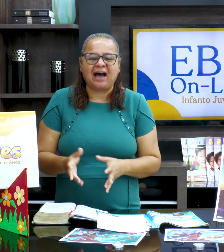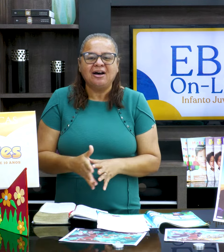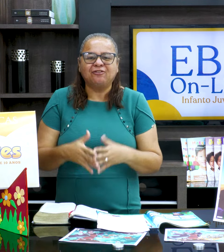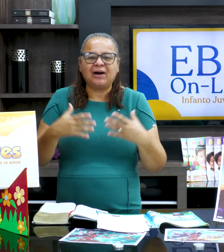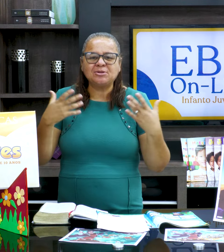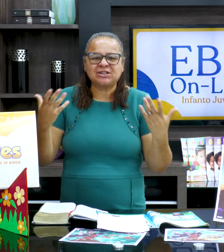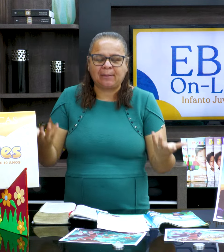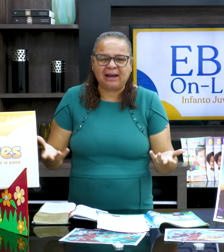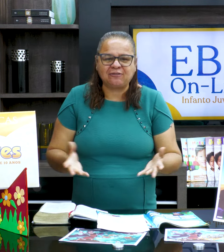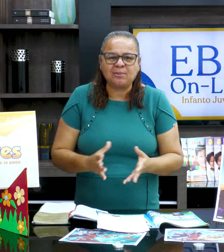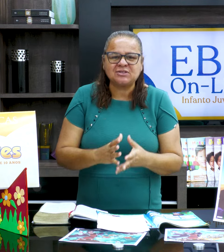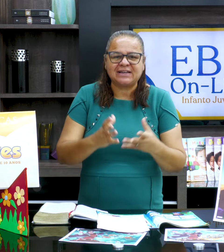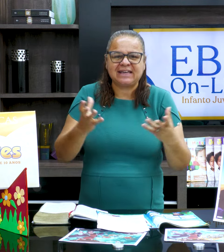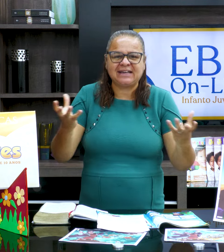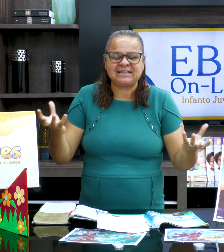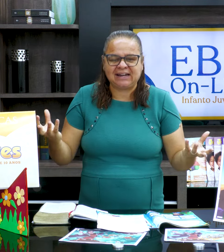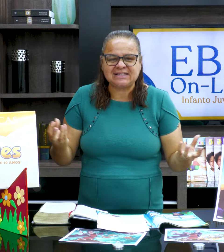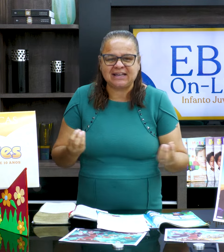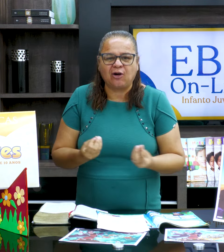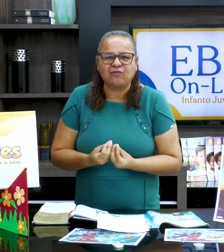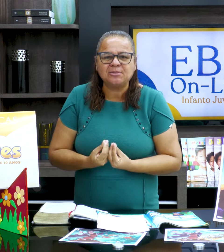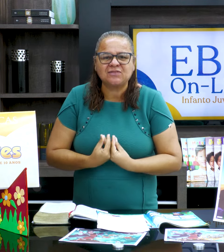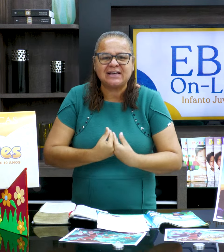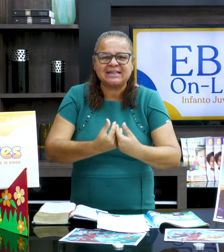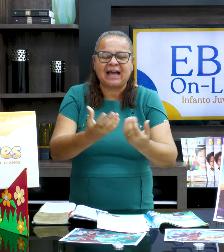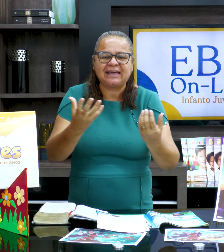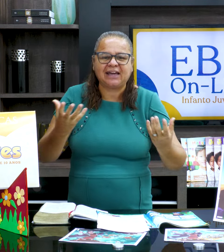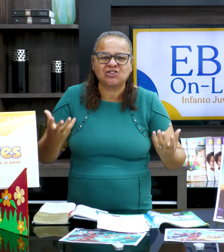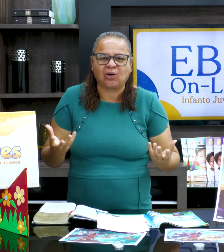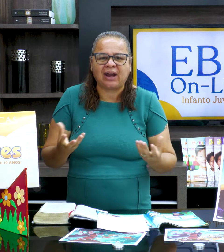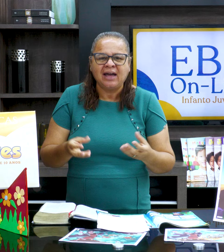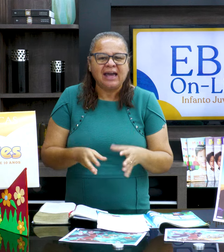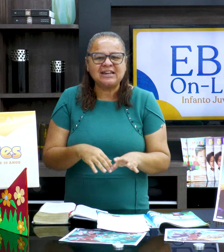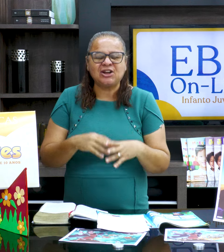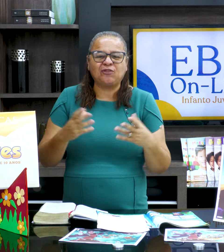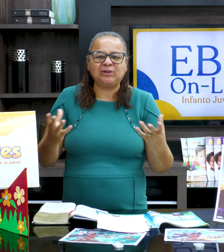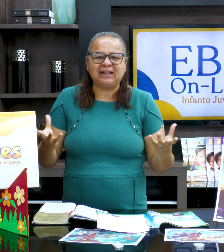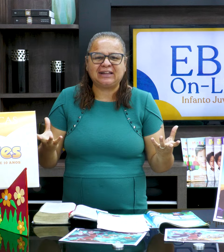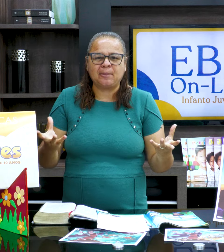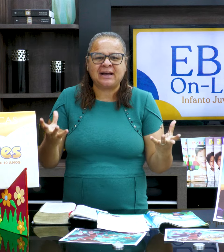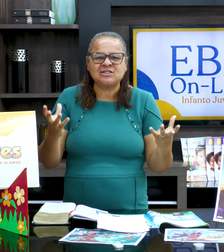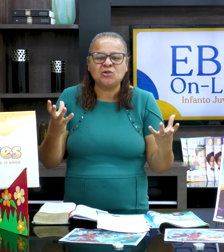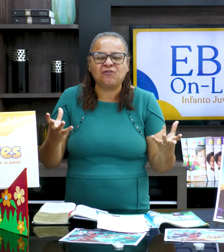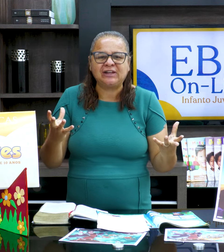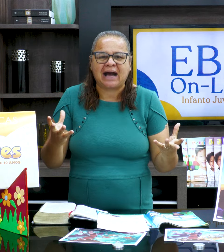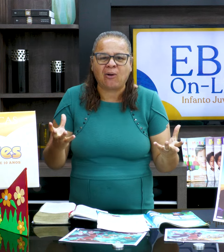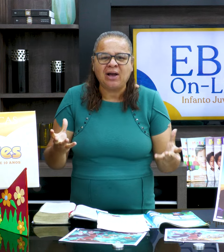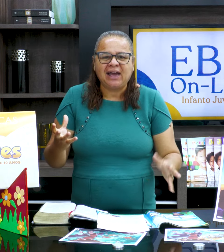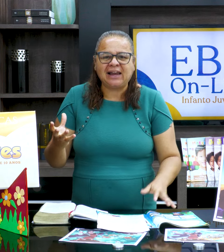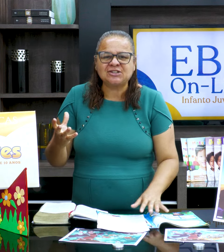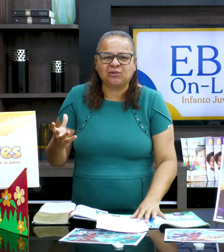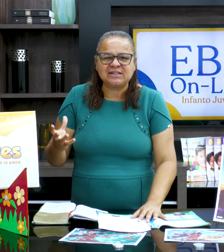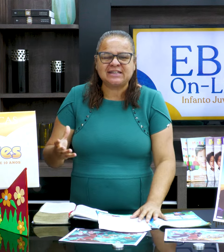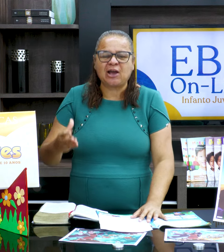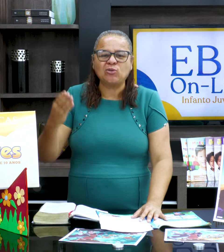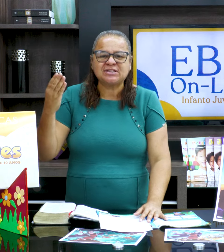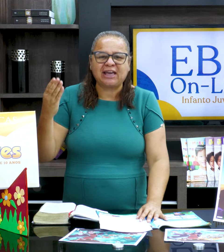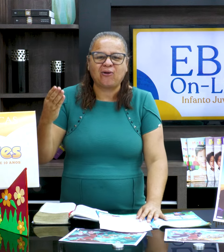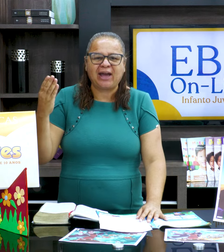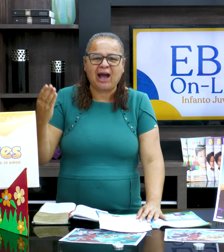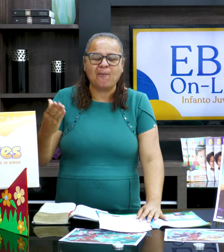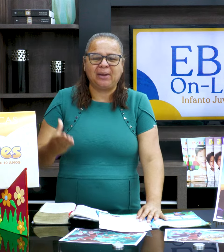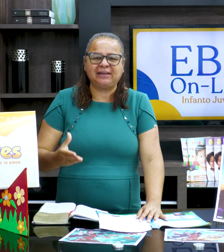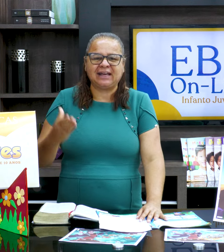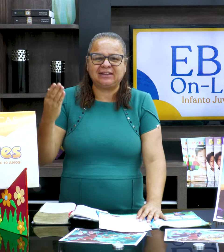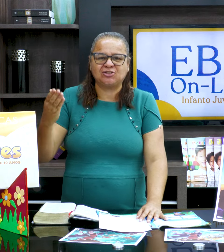começar vamos trabalhar vamos fazer a ensinação vamos fazer aqui a história eles não vão entender mas no final eles vão dizer O